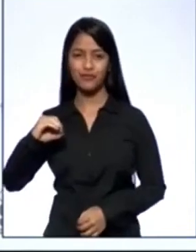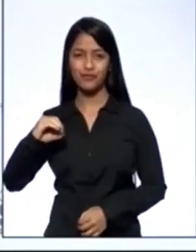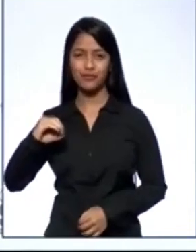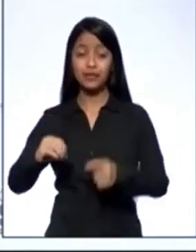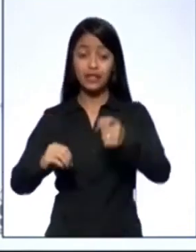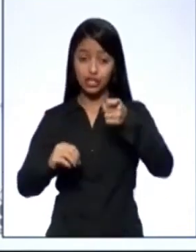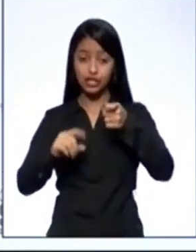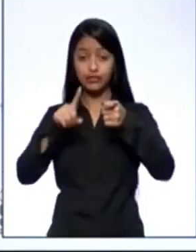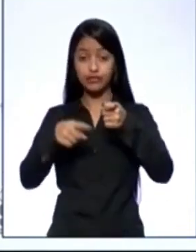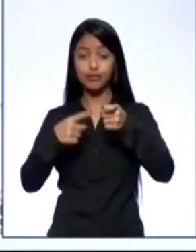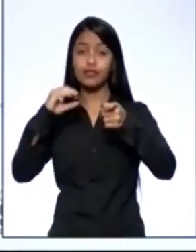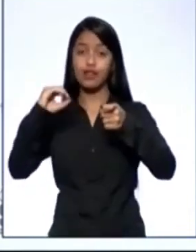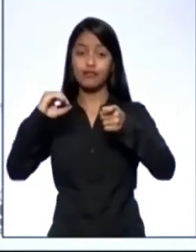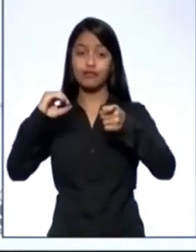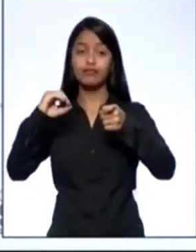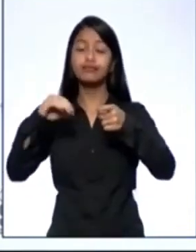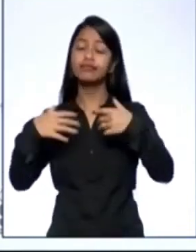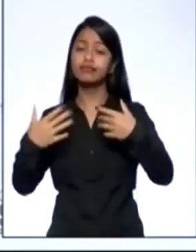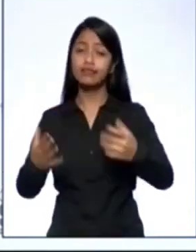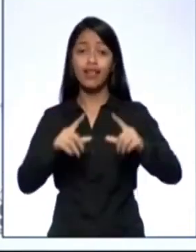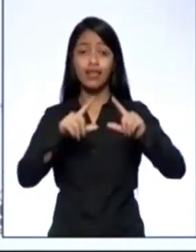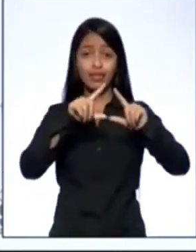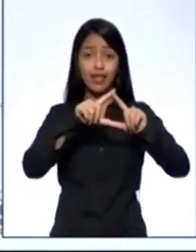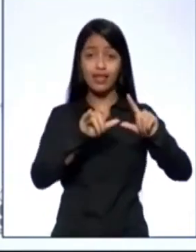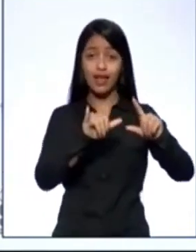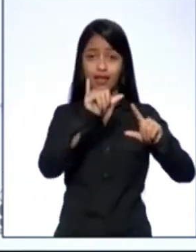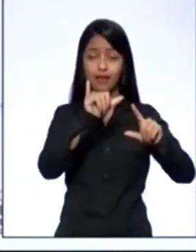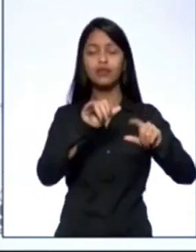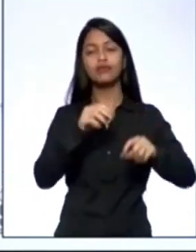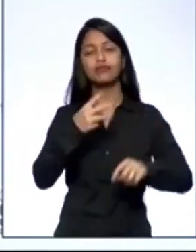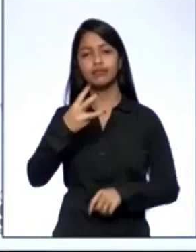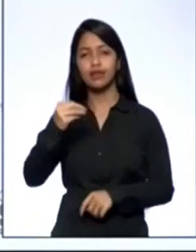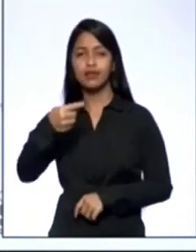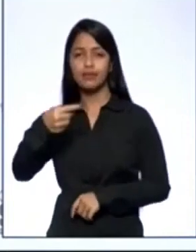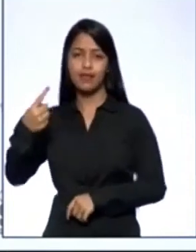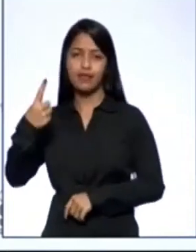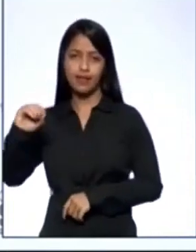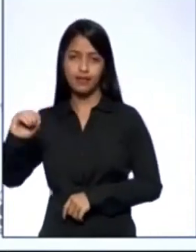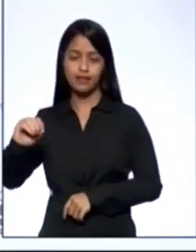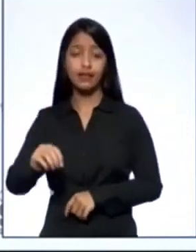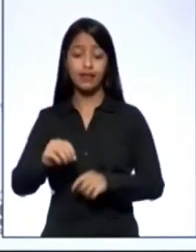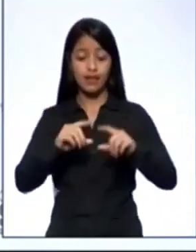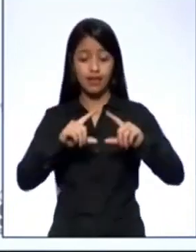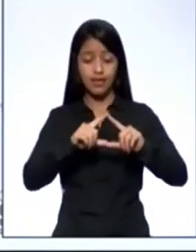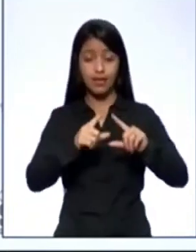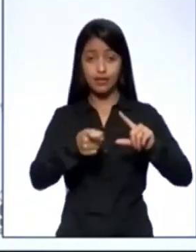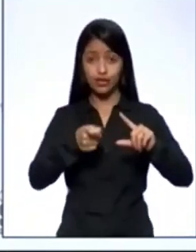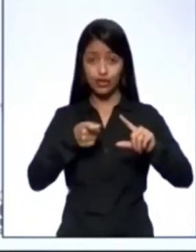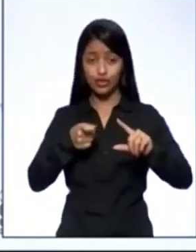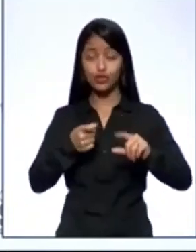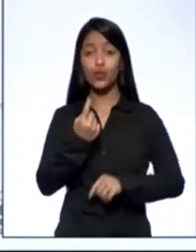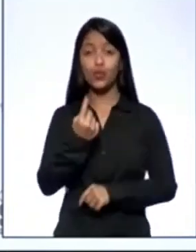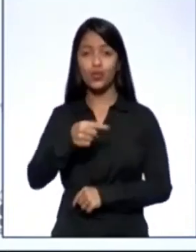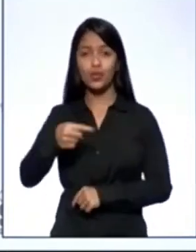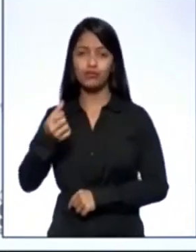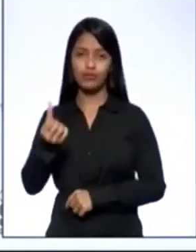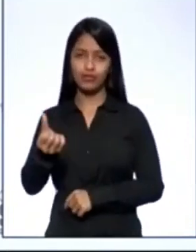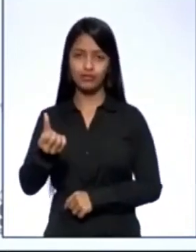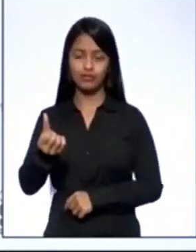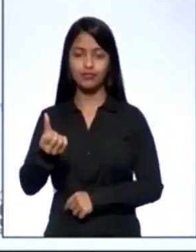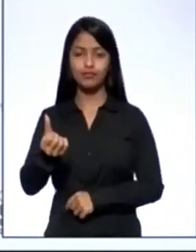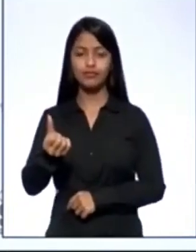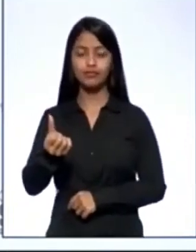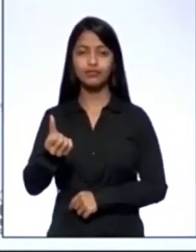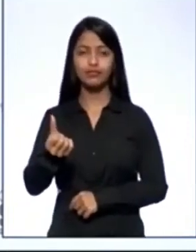sensor delta-y 30 - 10 Delta X1 - 6